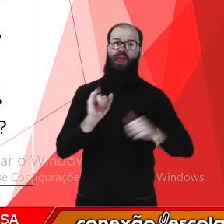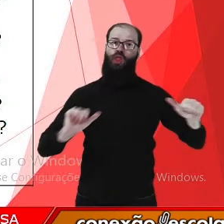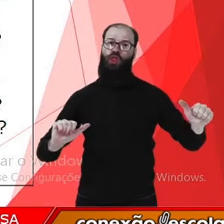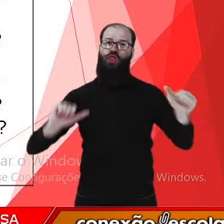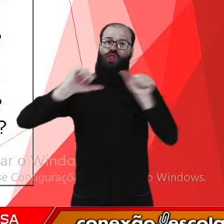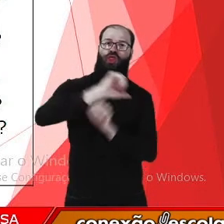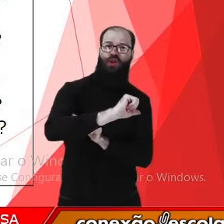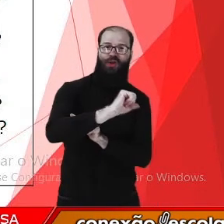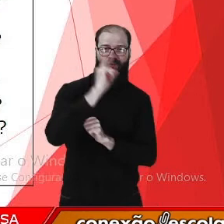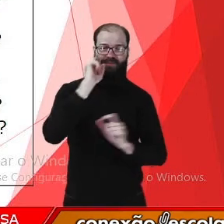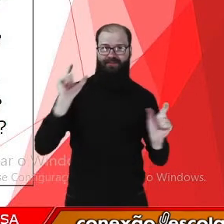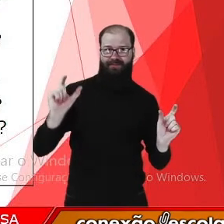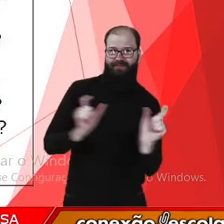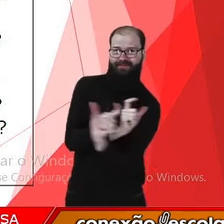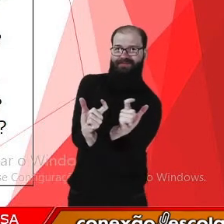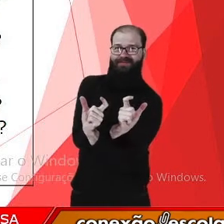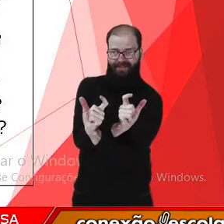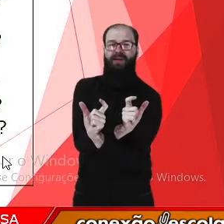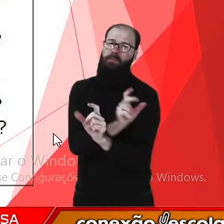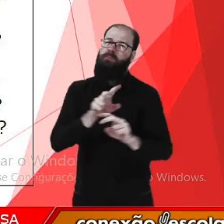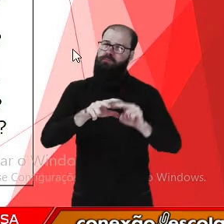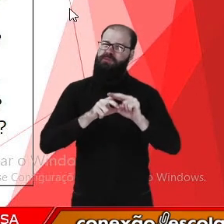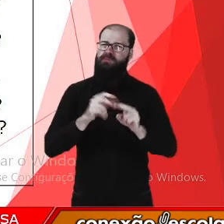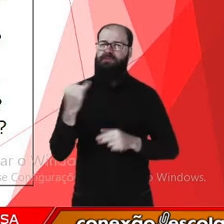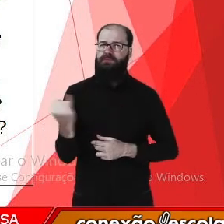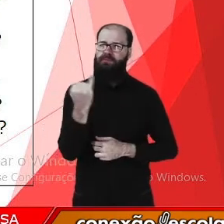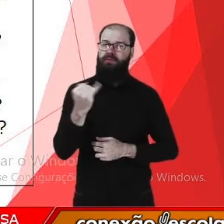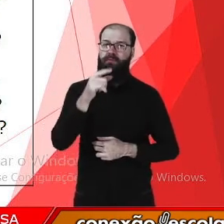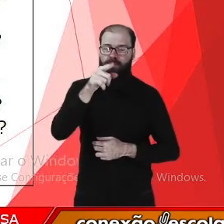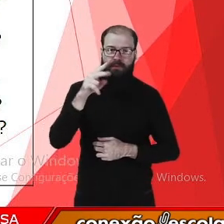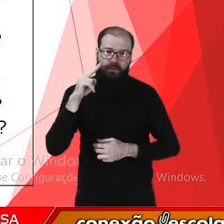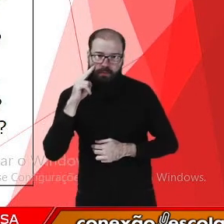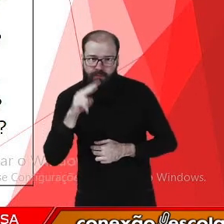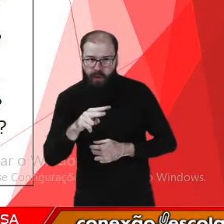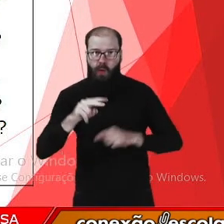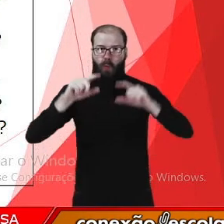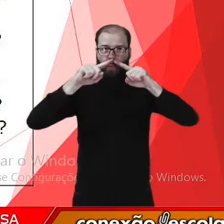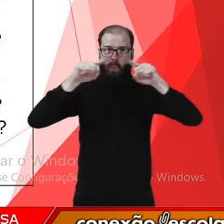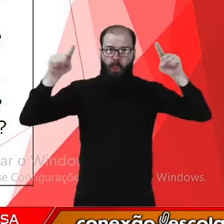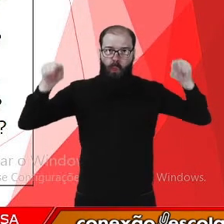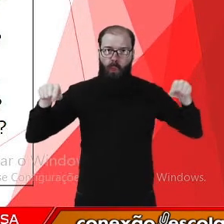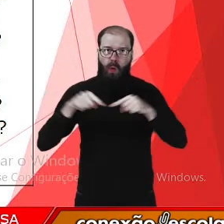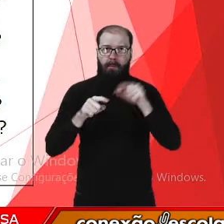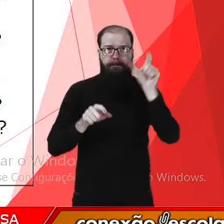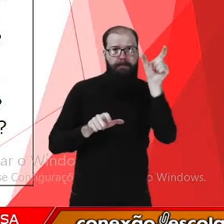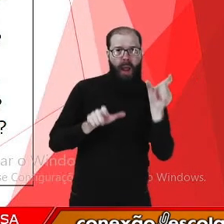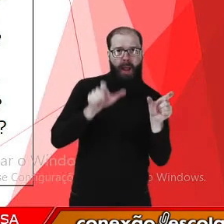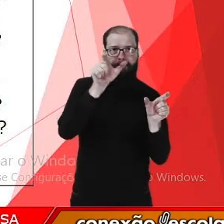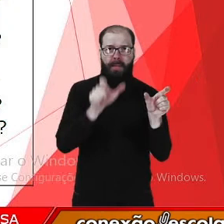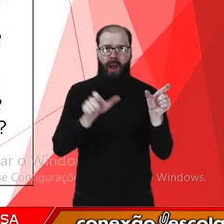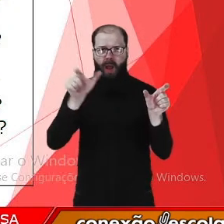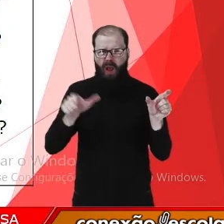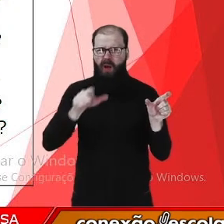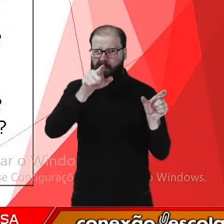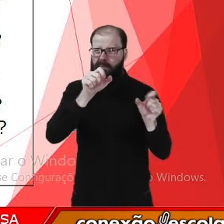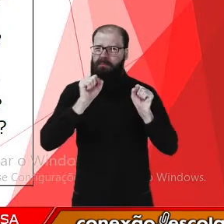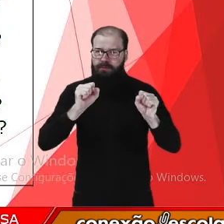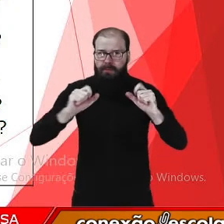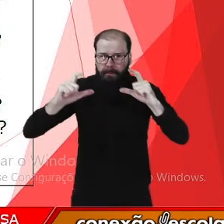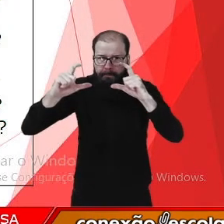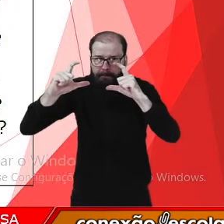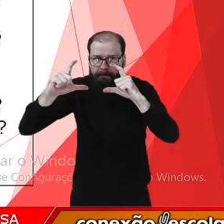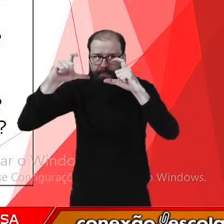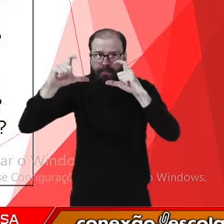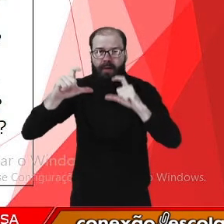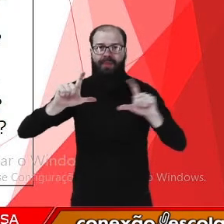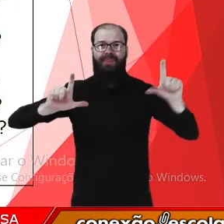interrogação. É muito importante você registrar esse quadro, seja, enfim, tira uma foto aí